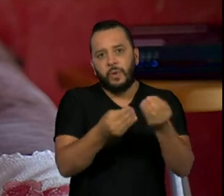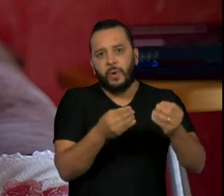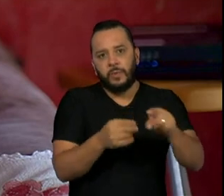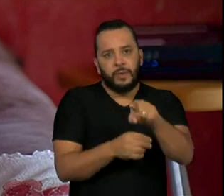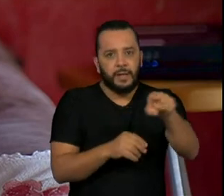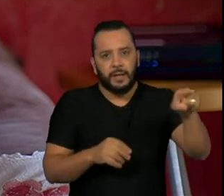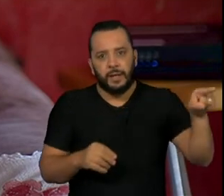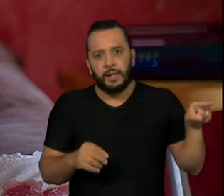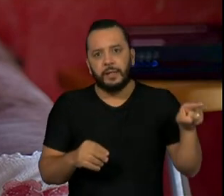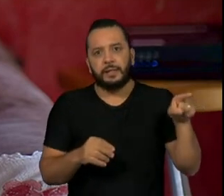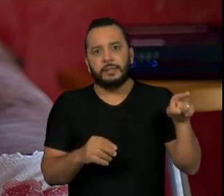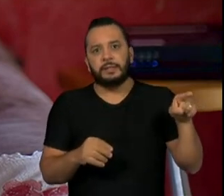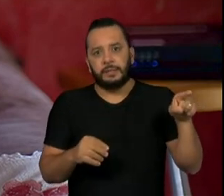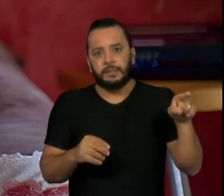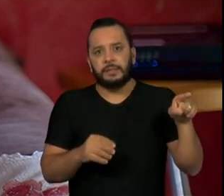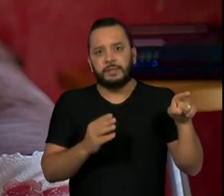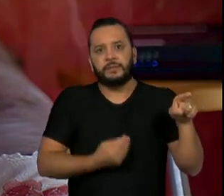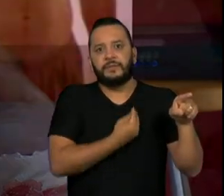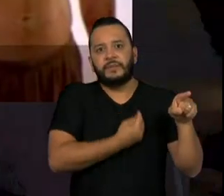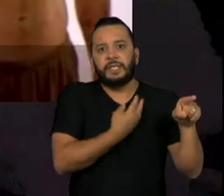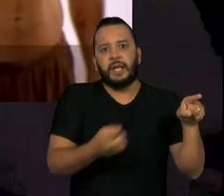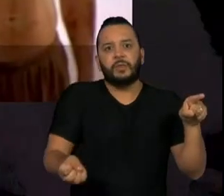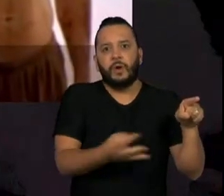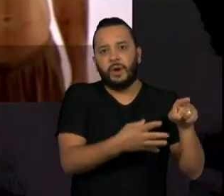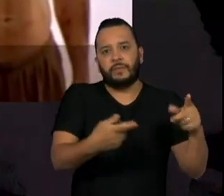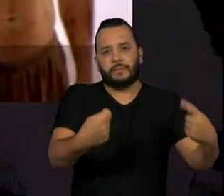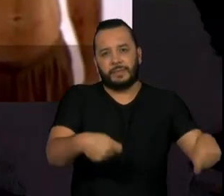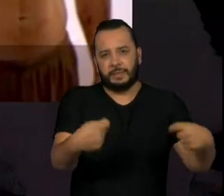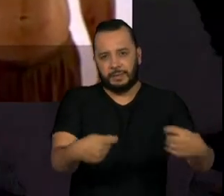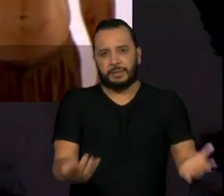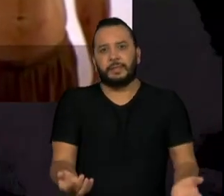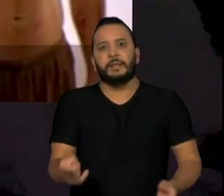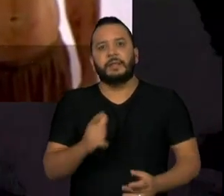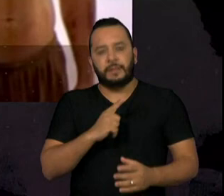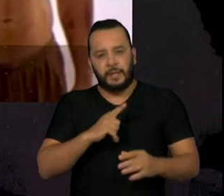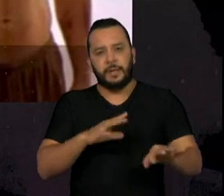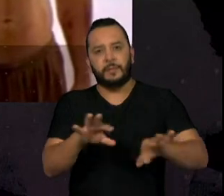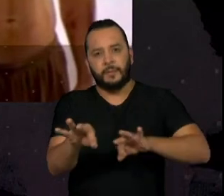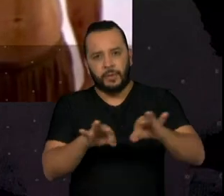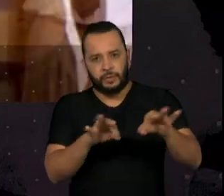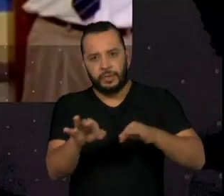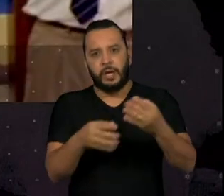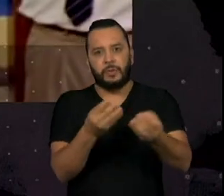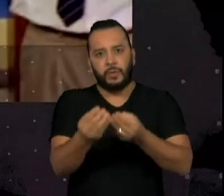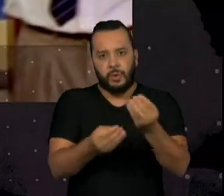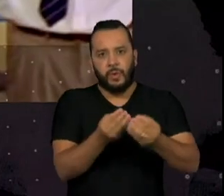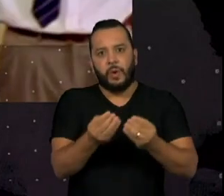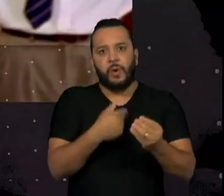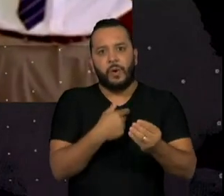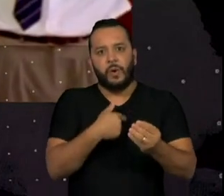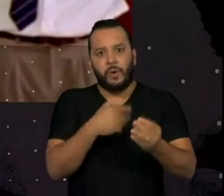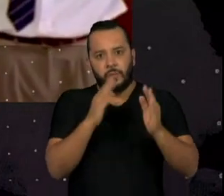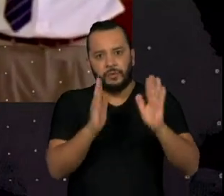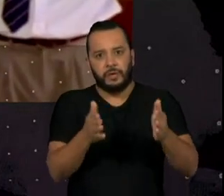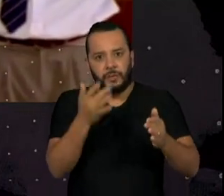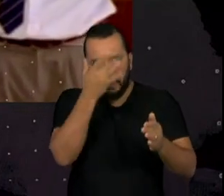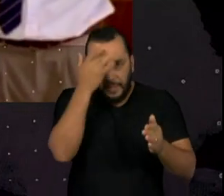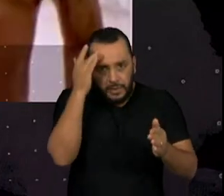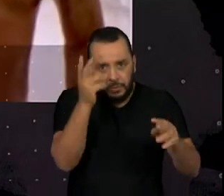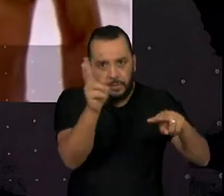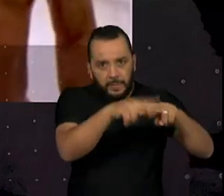encontrar uma nova vida. E tem todo um projeto de acolhida desses